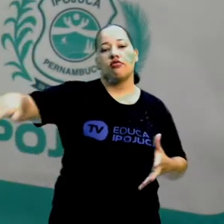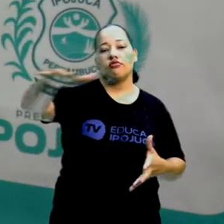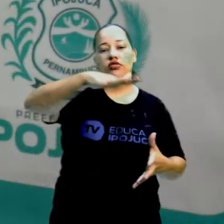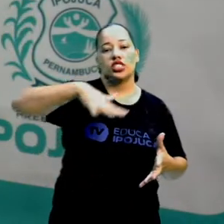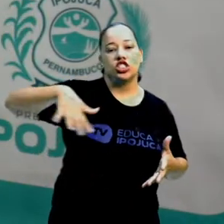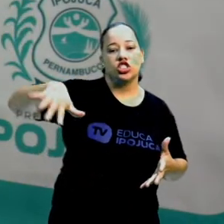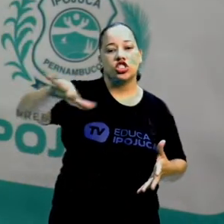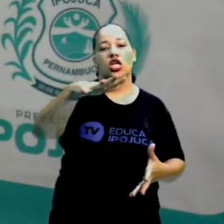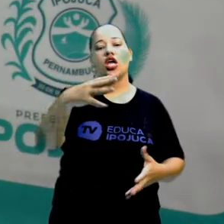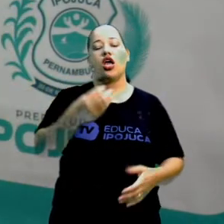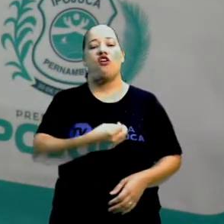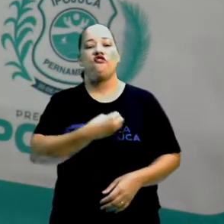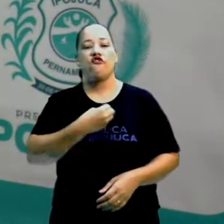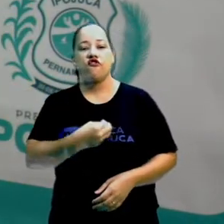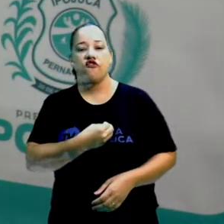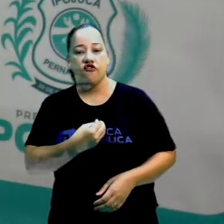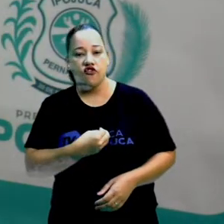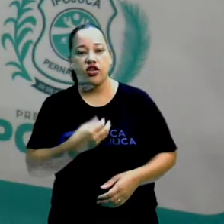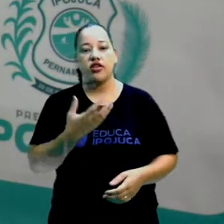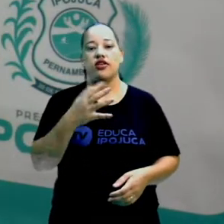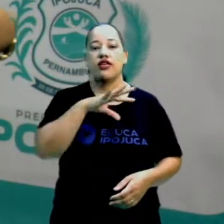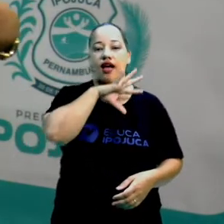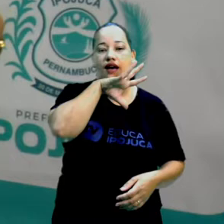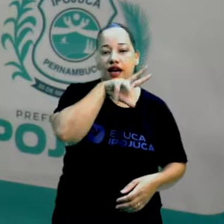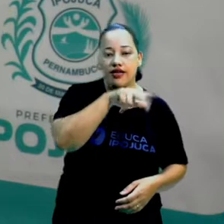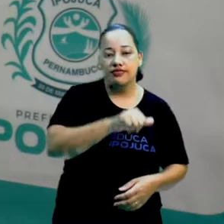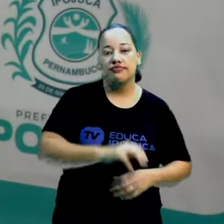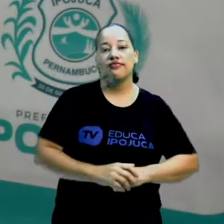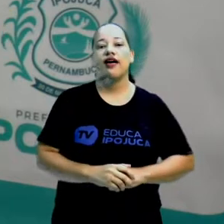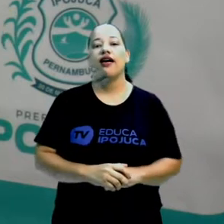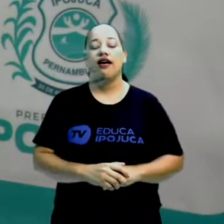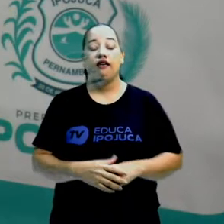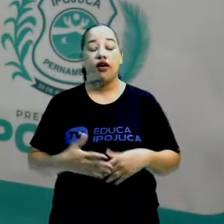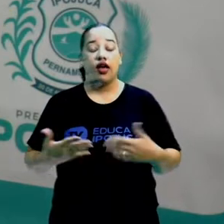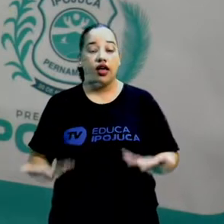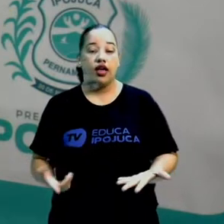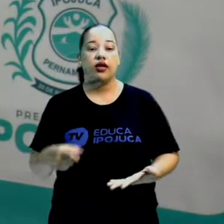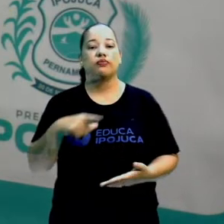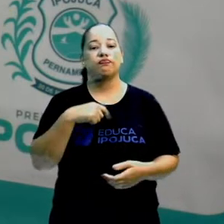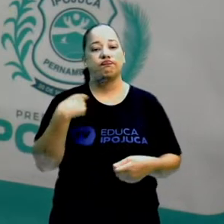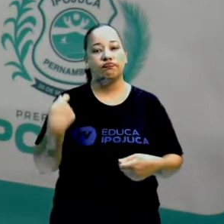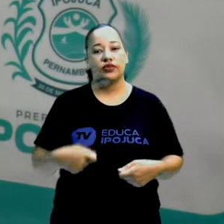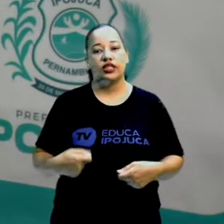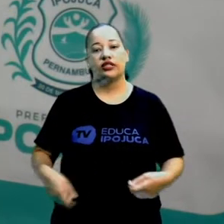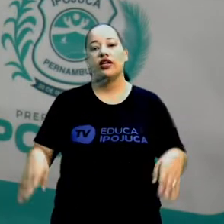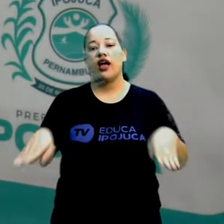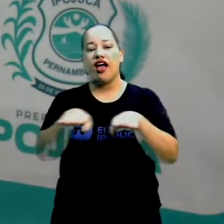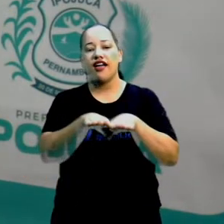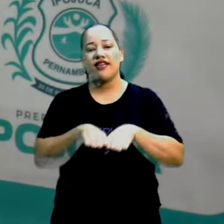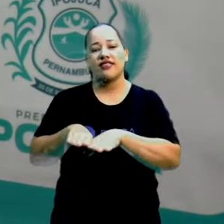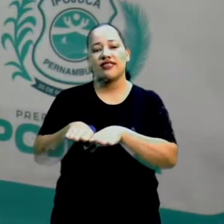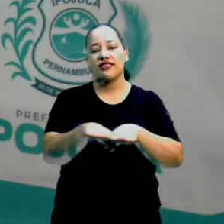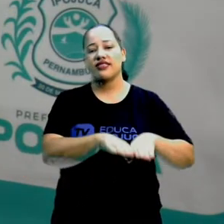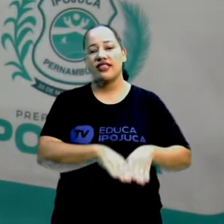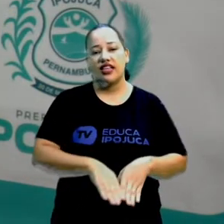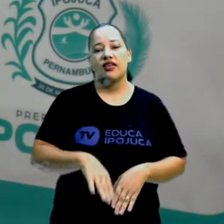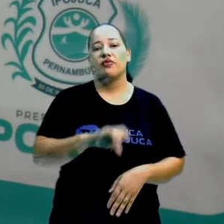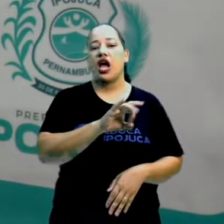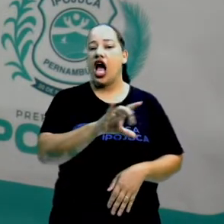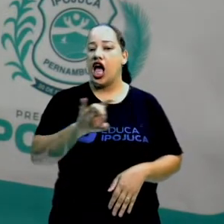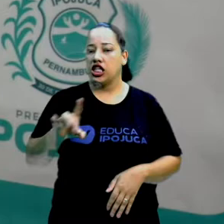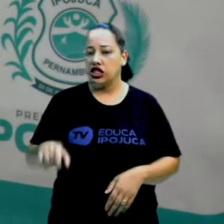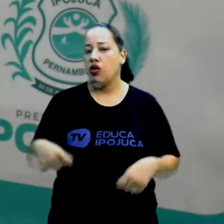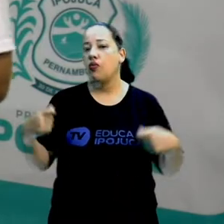de animais, caminhando numa composição de quê? De equilíbrio, onde cada um tem seu espaço e sua